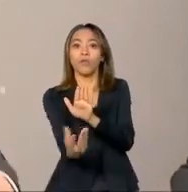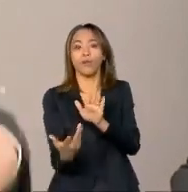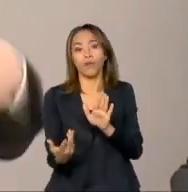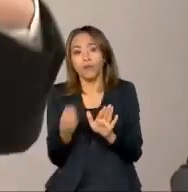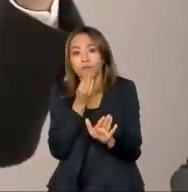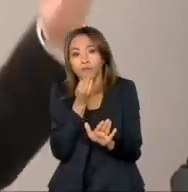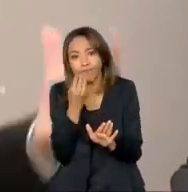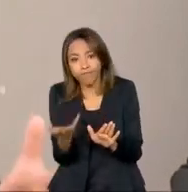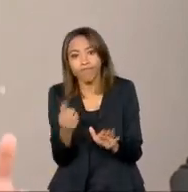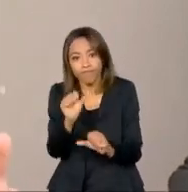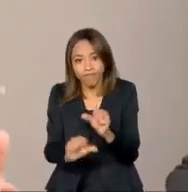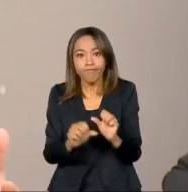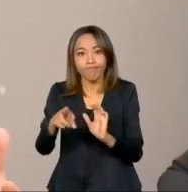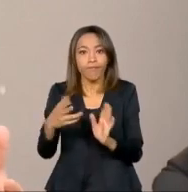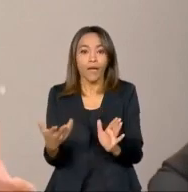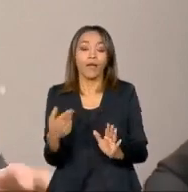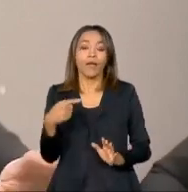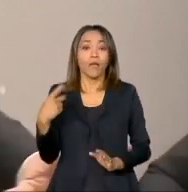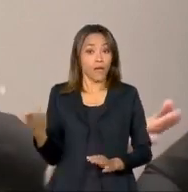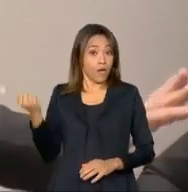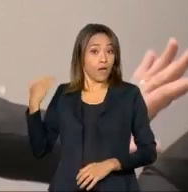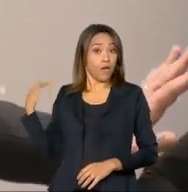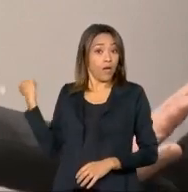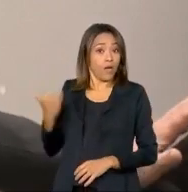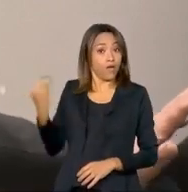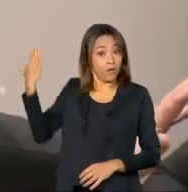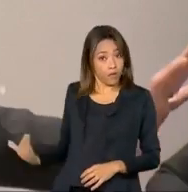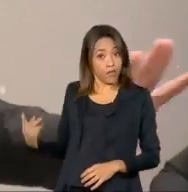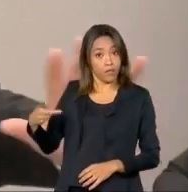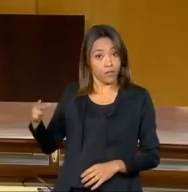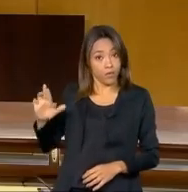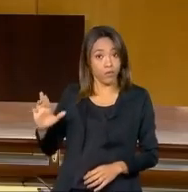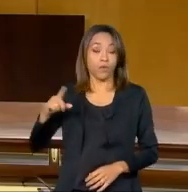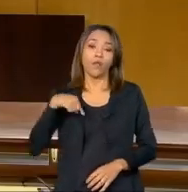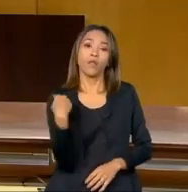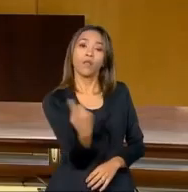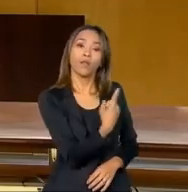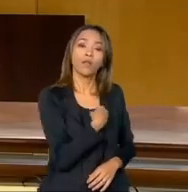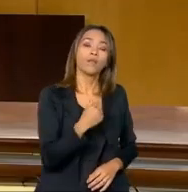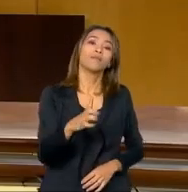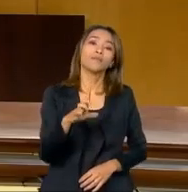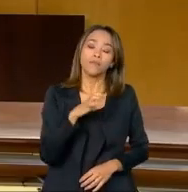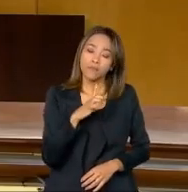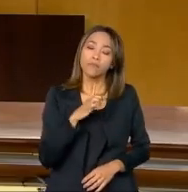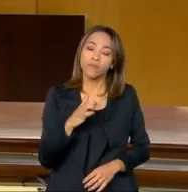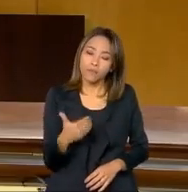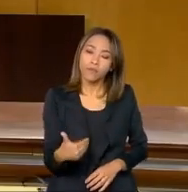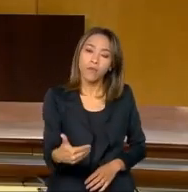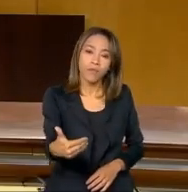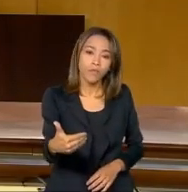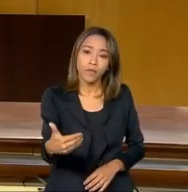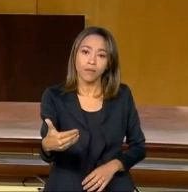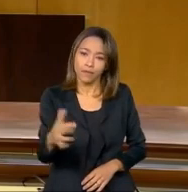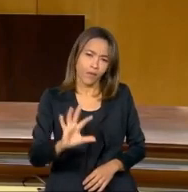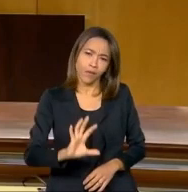Porque, como disse o presidente Lula, todos nós vamos ter um encontro